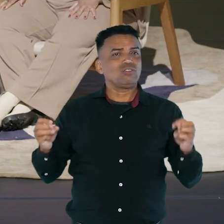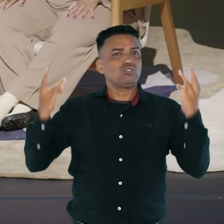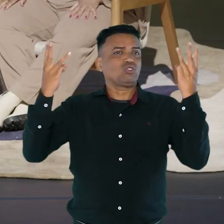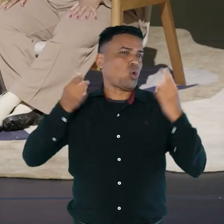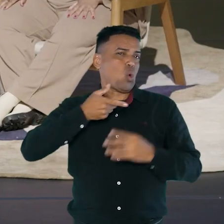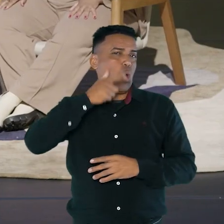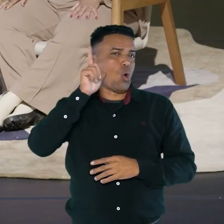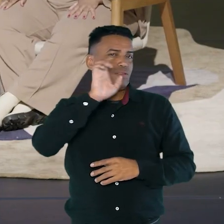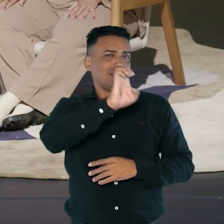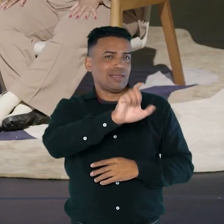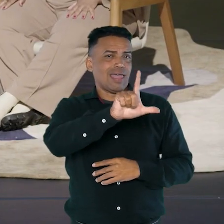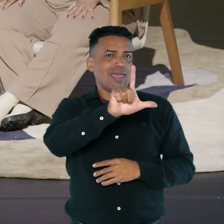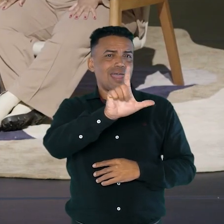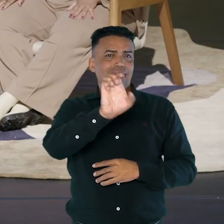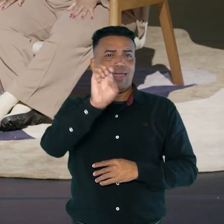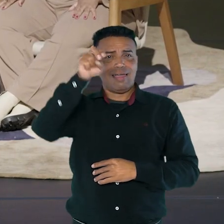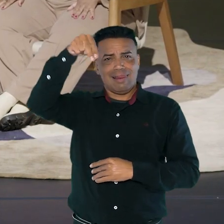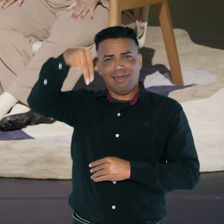show ontem, eu, a Ellen.